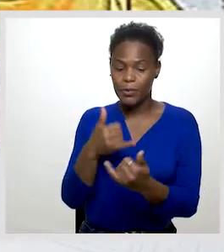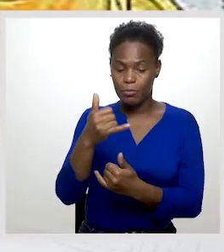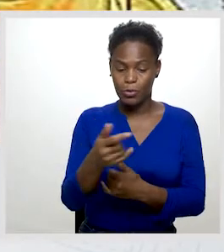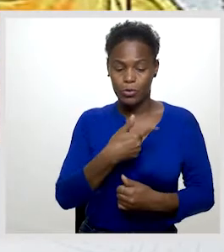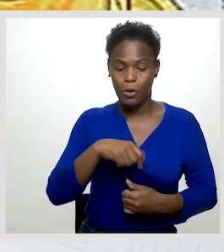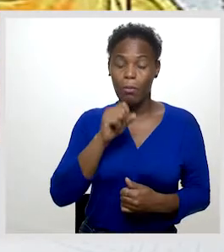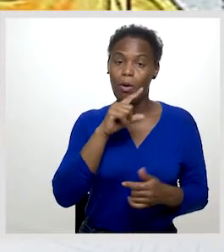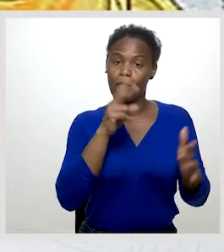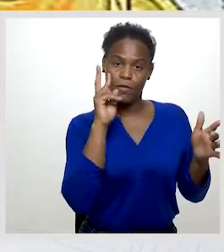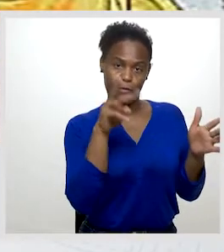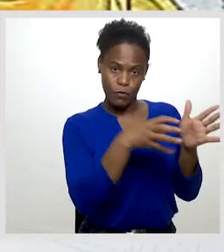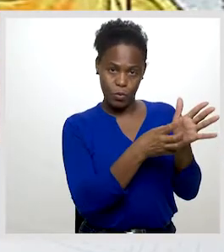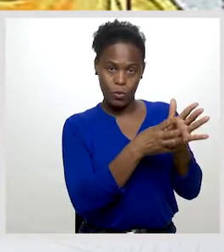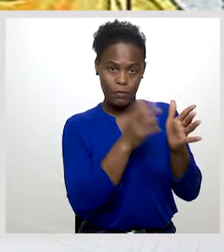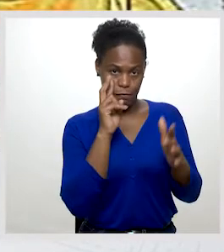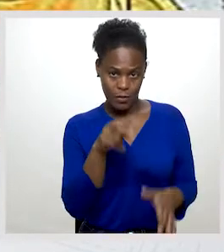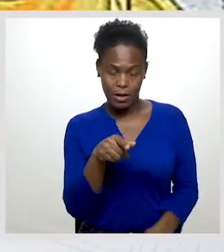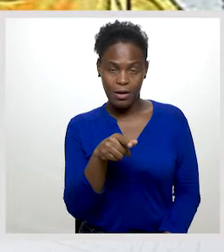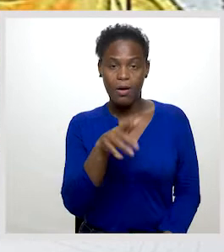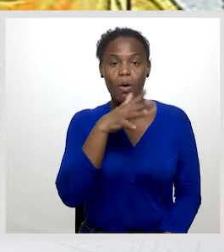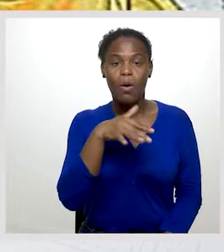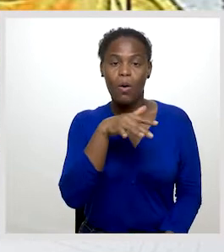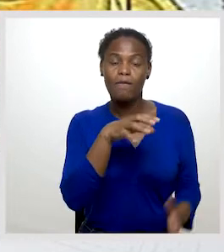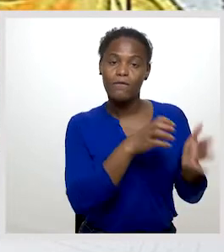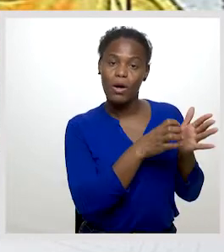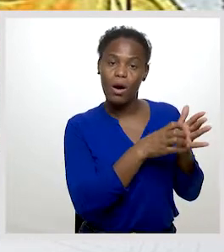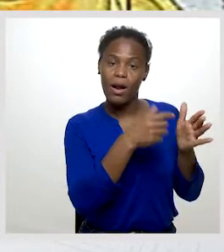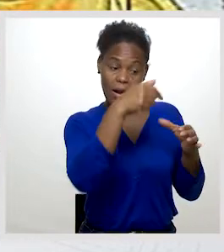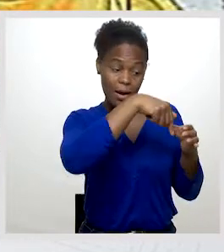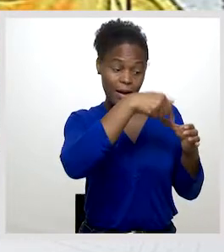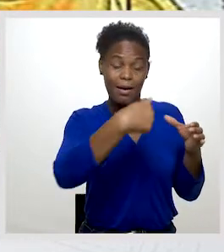Depois, podemos ver aqui na figura, onde a